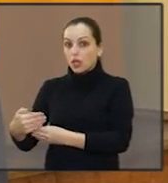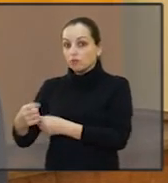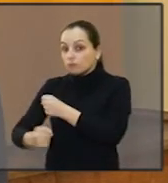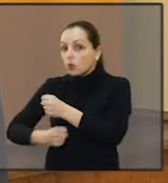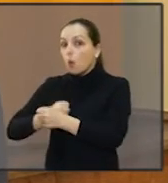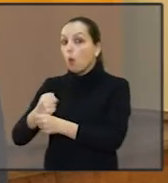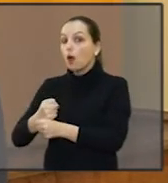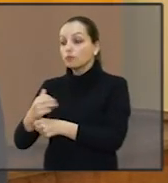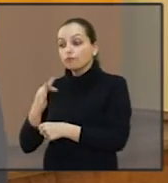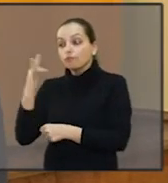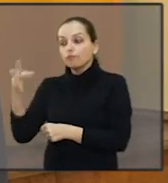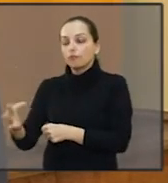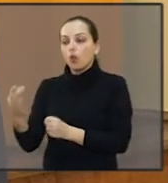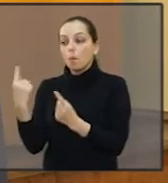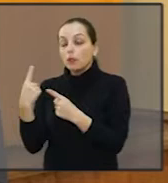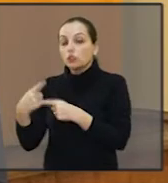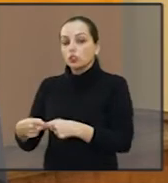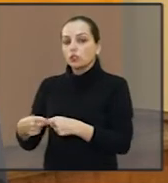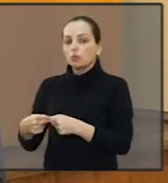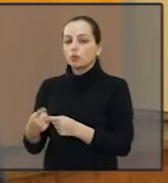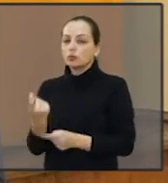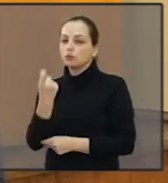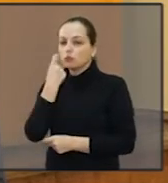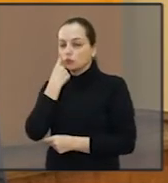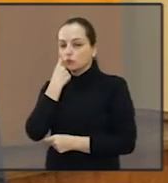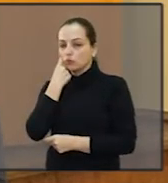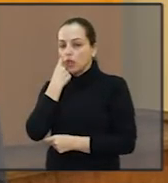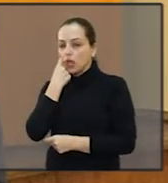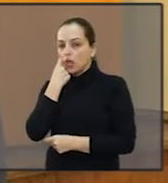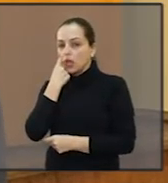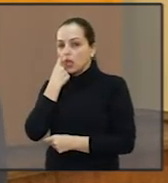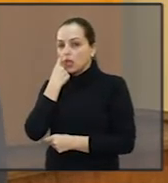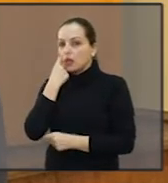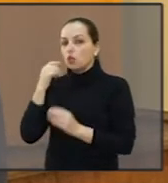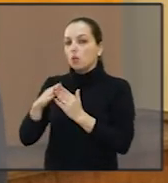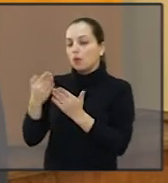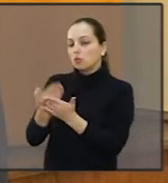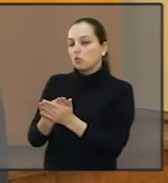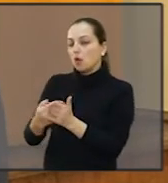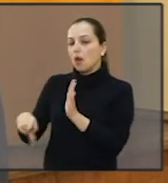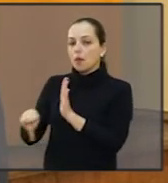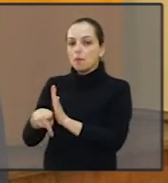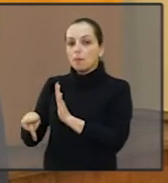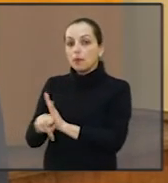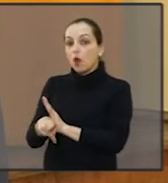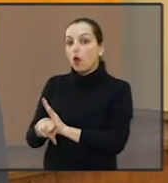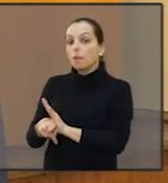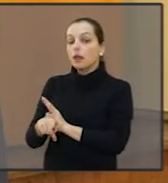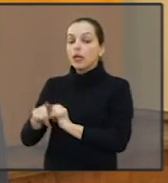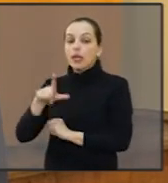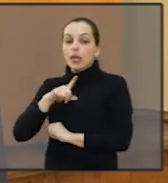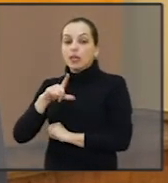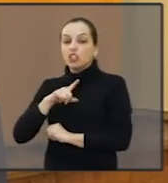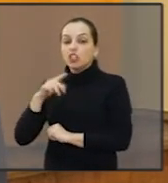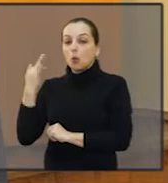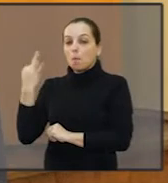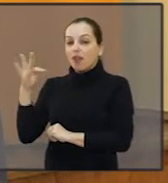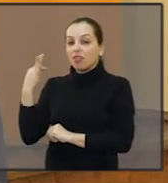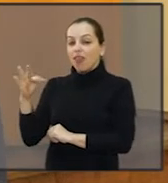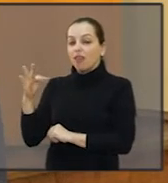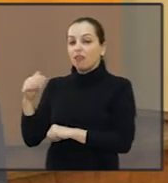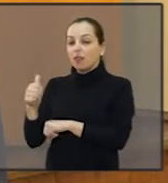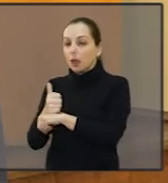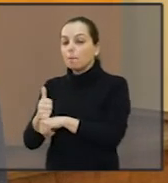ano, eu fui disputar um torneio em Jundiaí, no Colégio Divino Salvador lá. E estava a Marilena